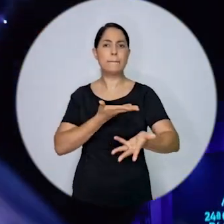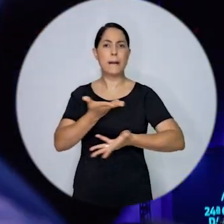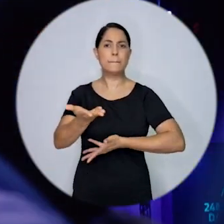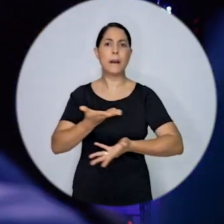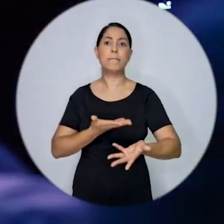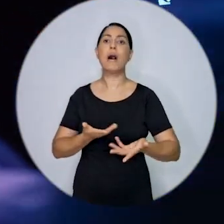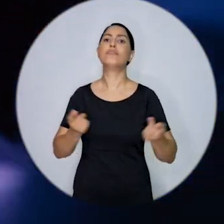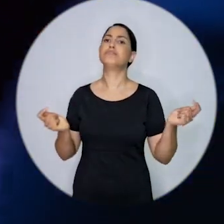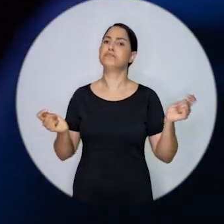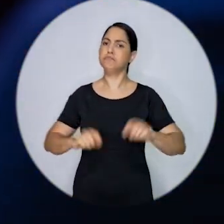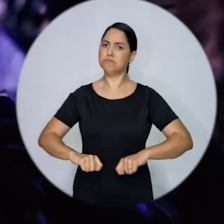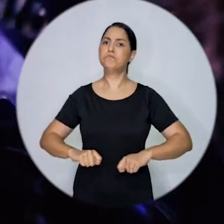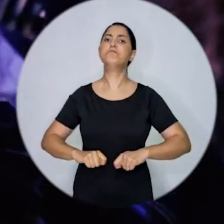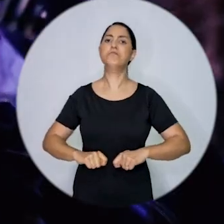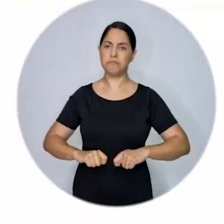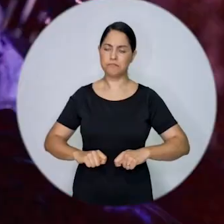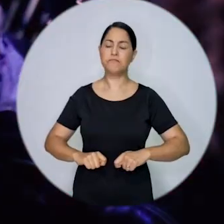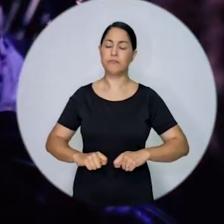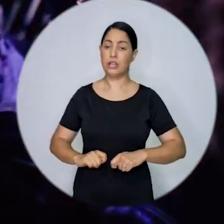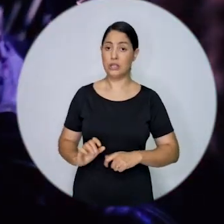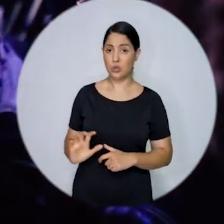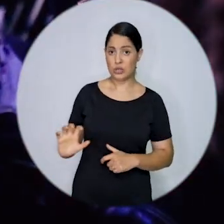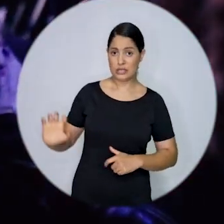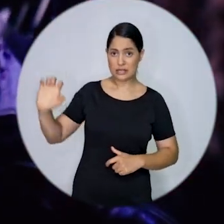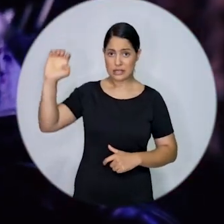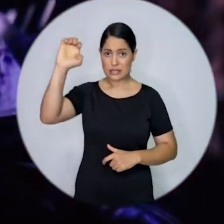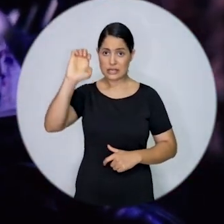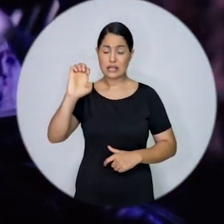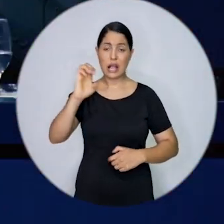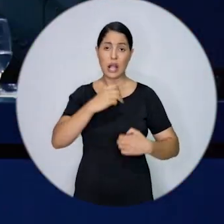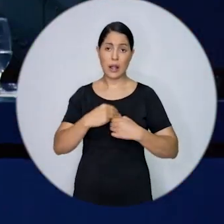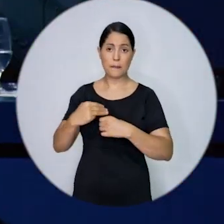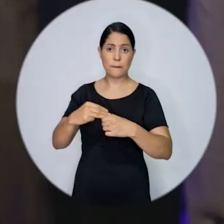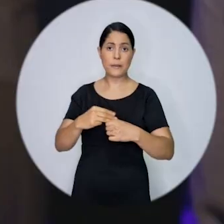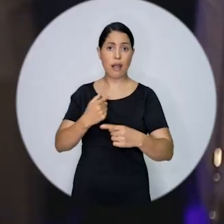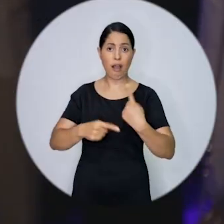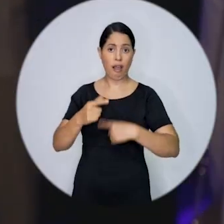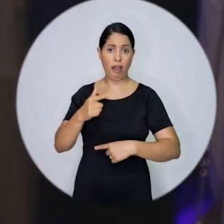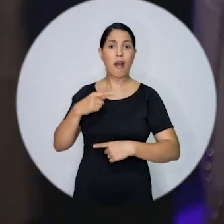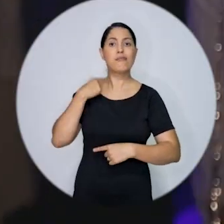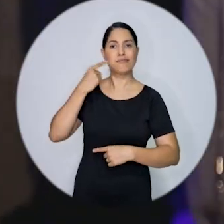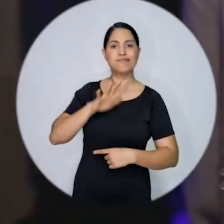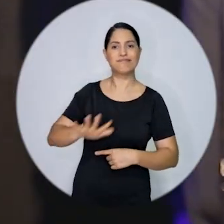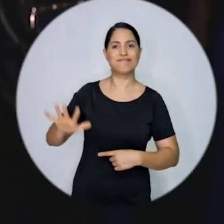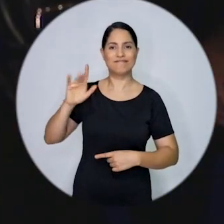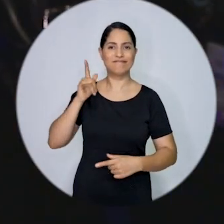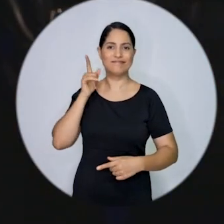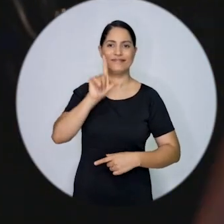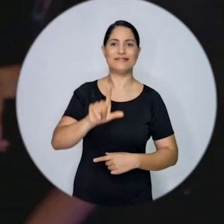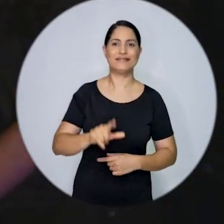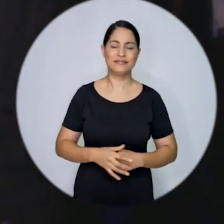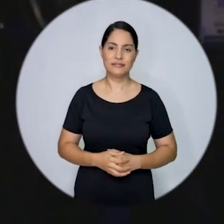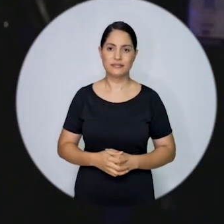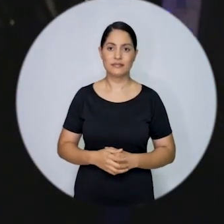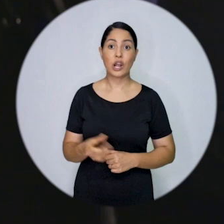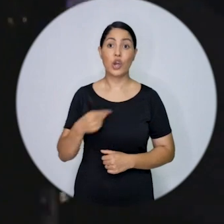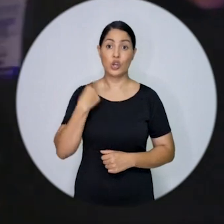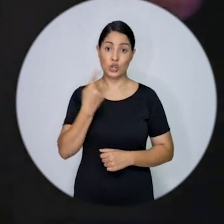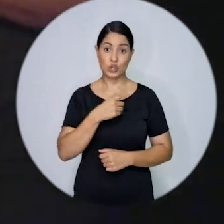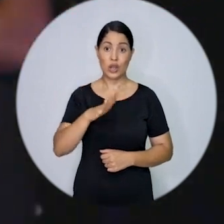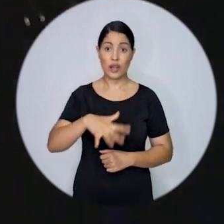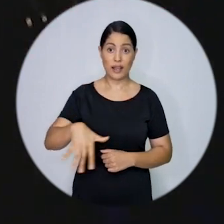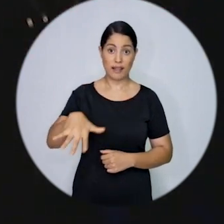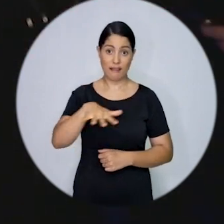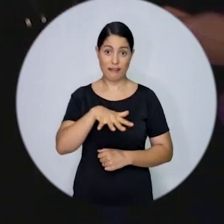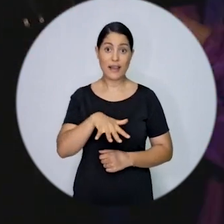bem em outros estados, levar para os seus estados, para os seus municípios e o melhor de tudo, quem ganha é a advocacia brasileira. E nós, paranaenses, estamos